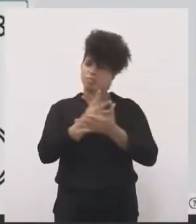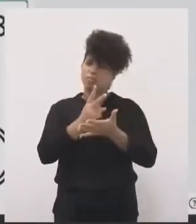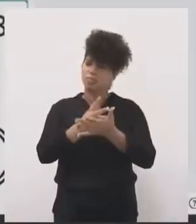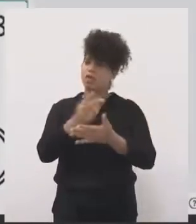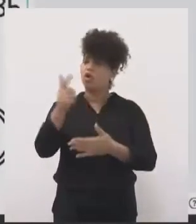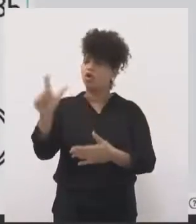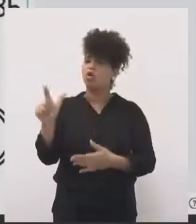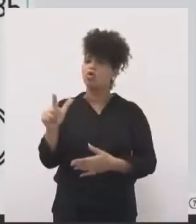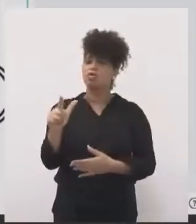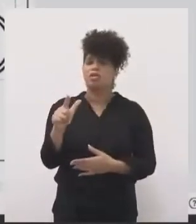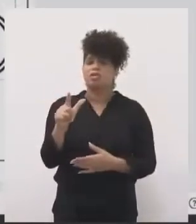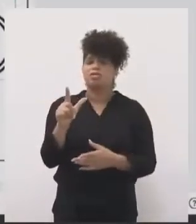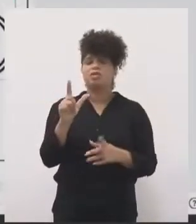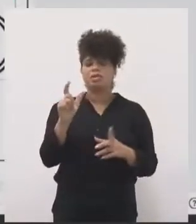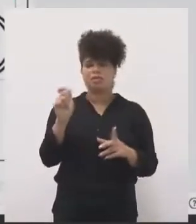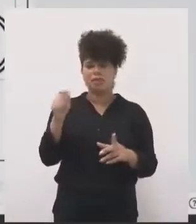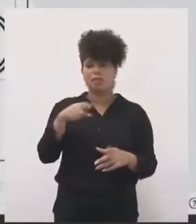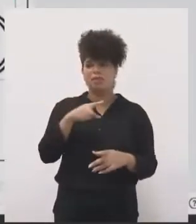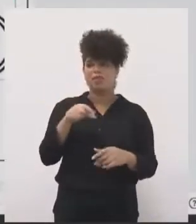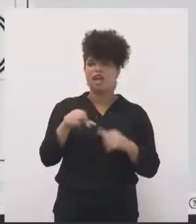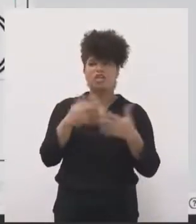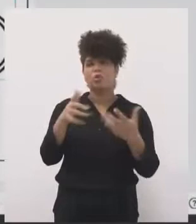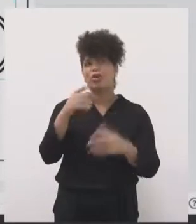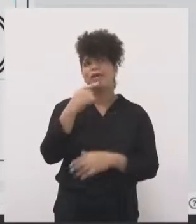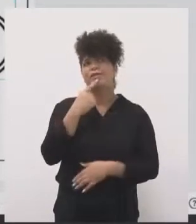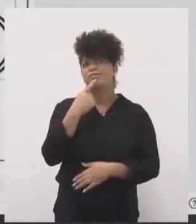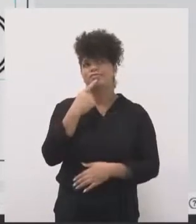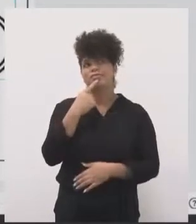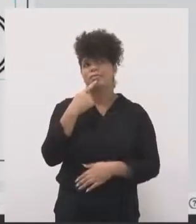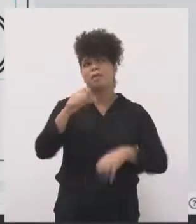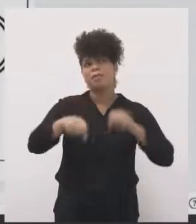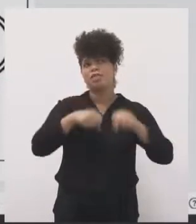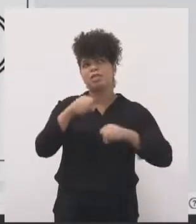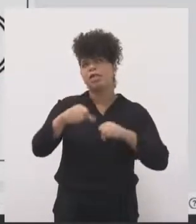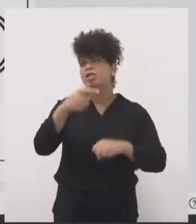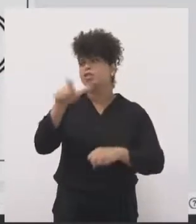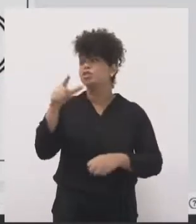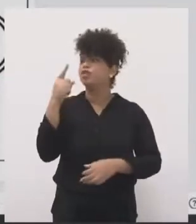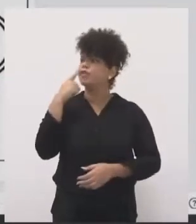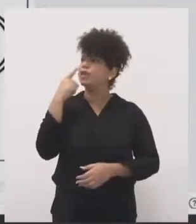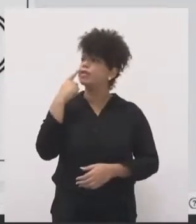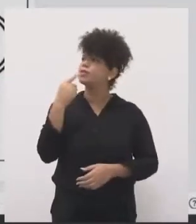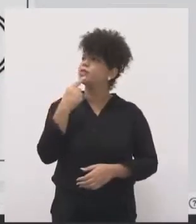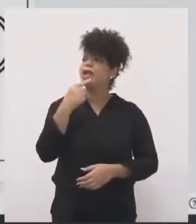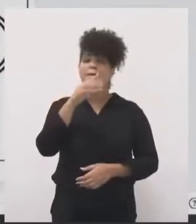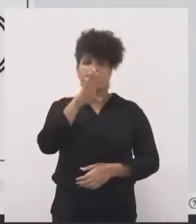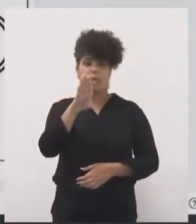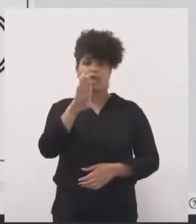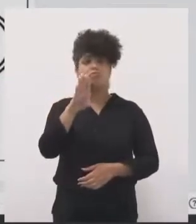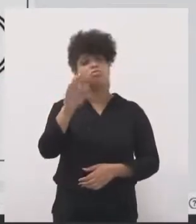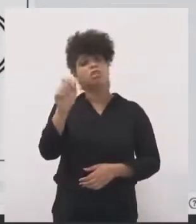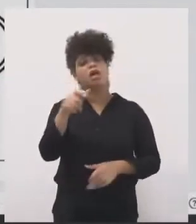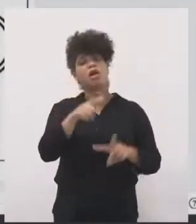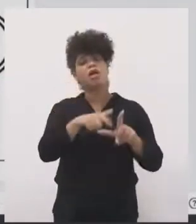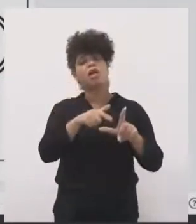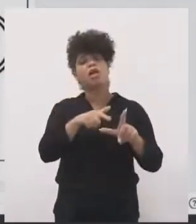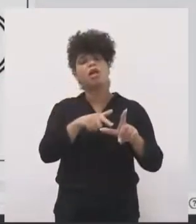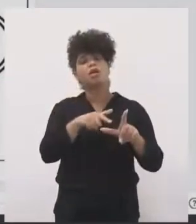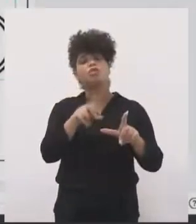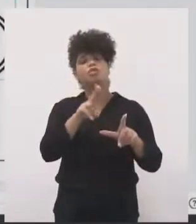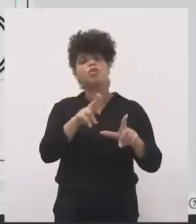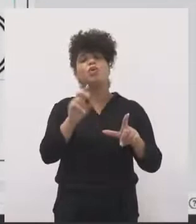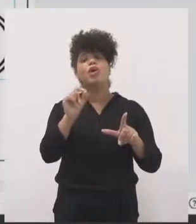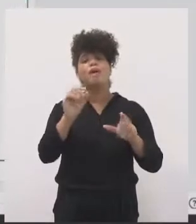as outras páginas. De repente, eu não quero uma bicicleta, eu quero uma bola. Eu